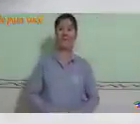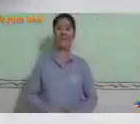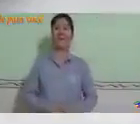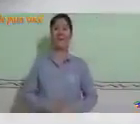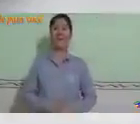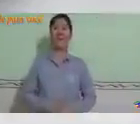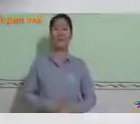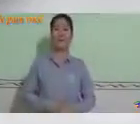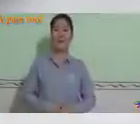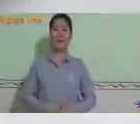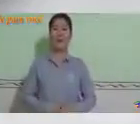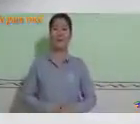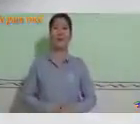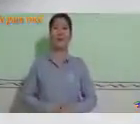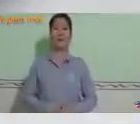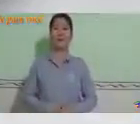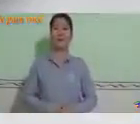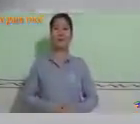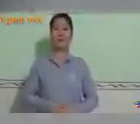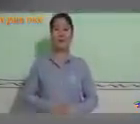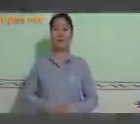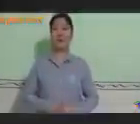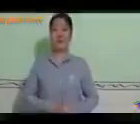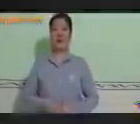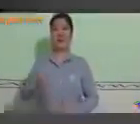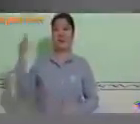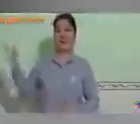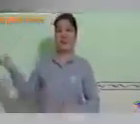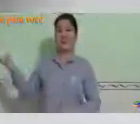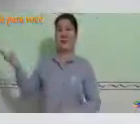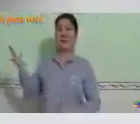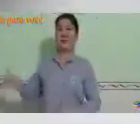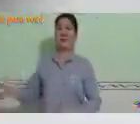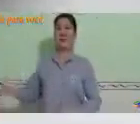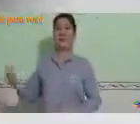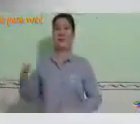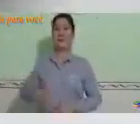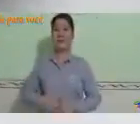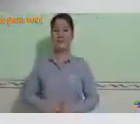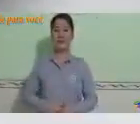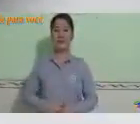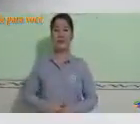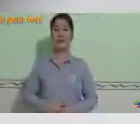Como conservar o fermento natural após utilização? Ponto de interrogação.